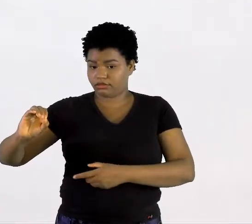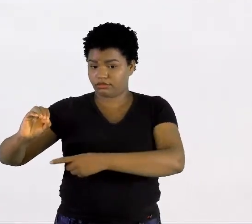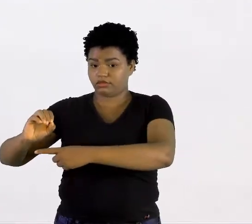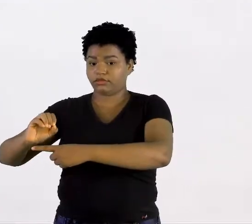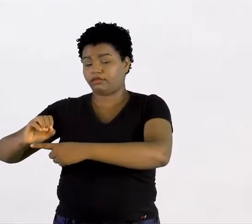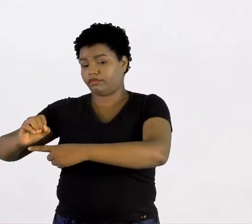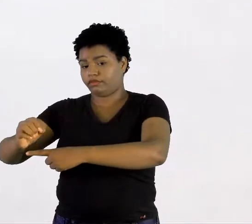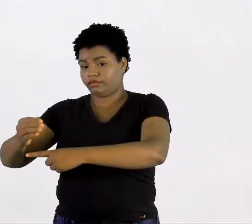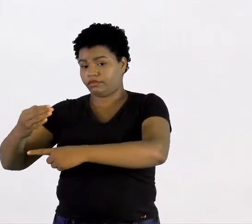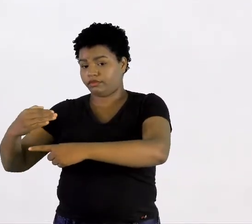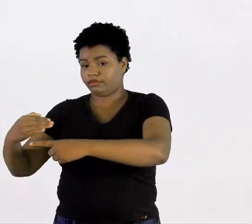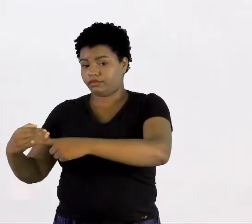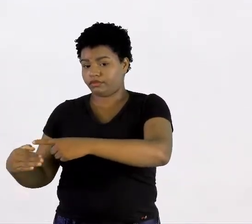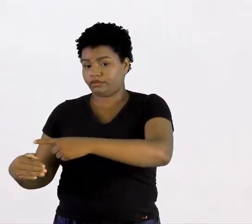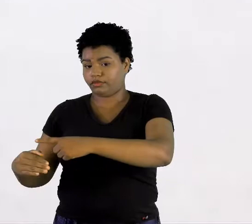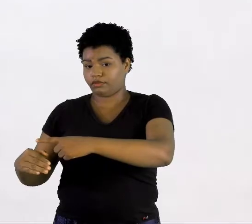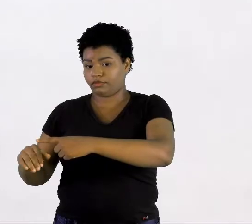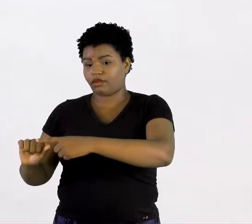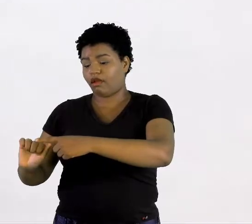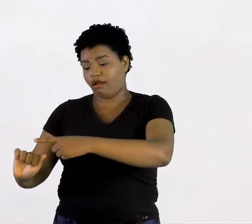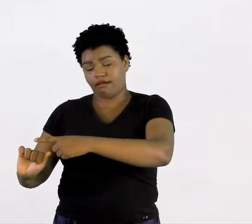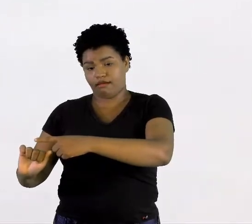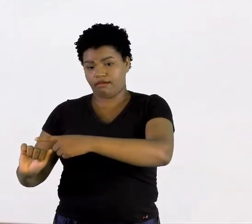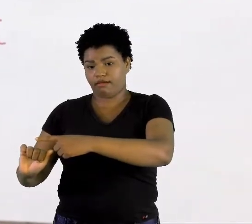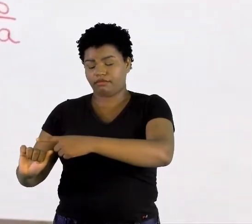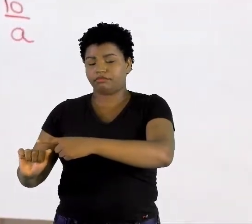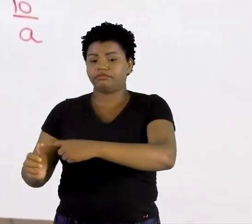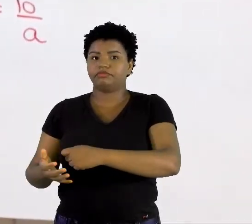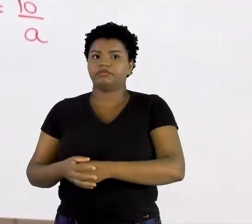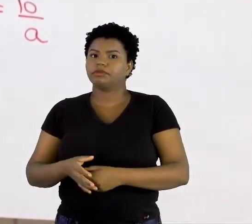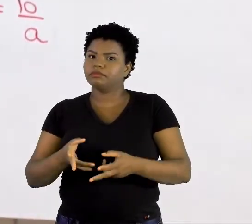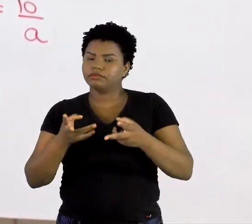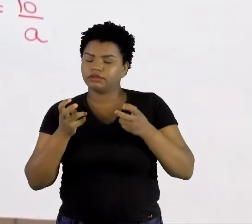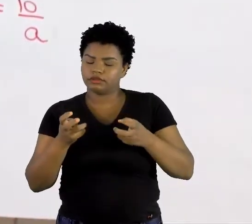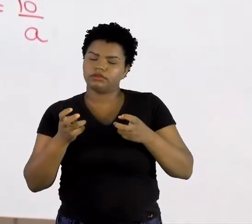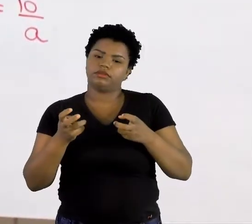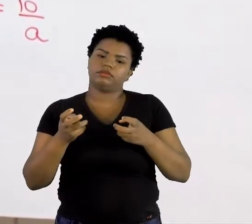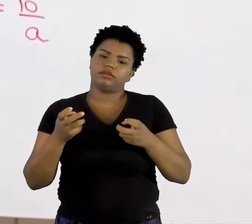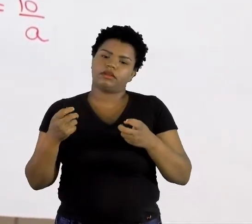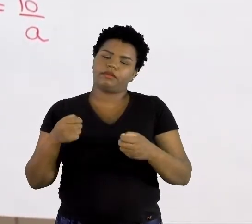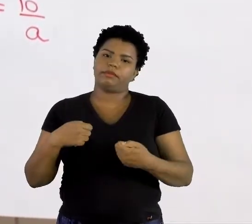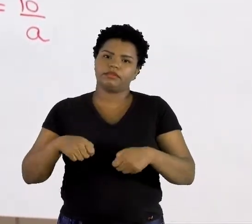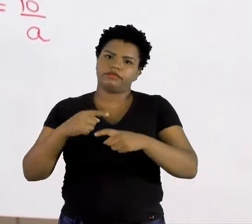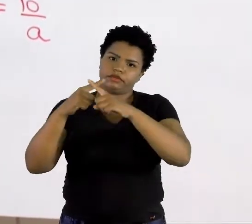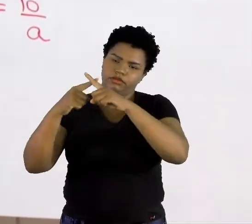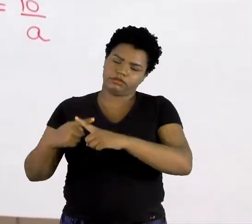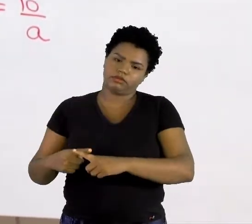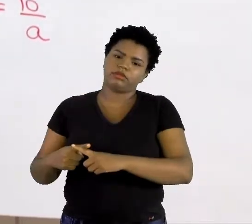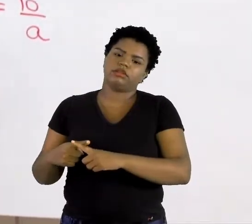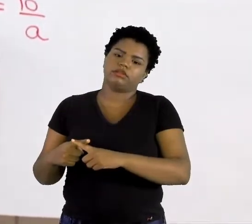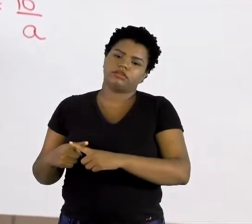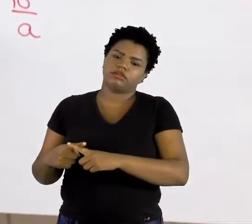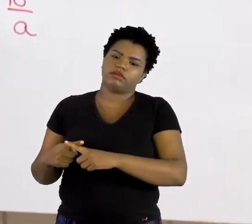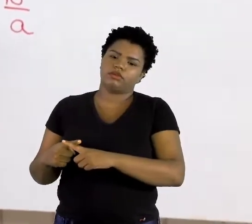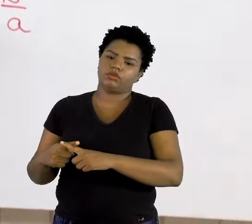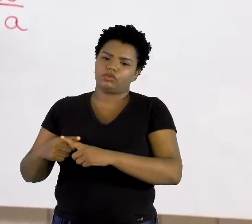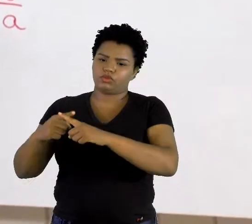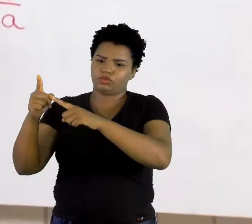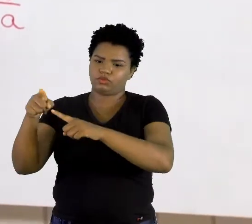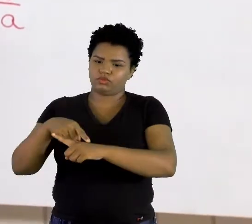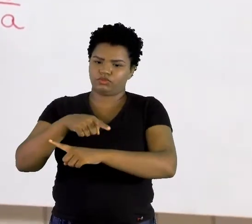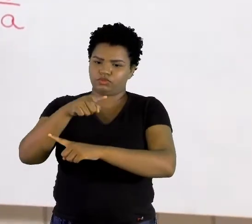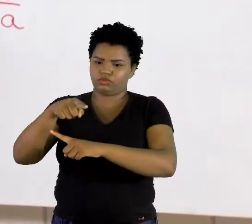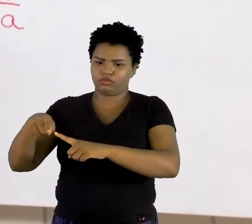minha hipotenusa, que é o valor de A. Então perceba que aqui eu vou precisar fazer uma multiplicação cruzada, certo? Quando não